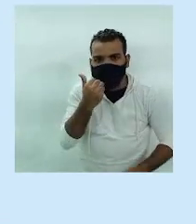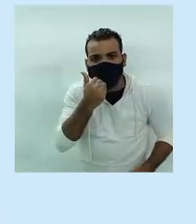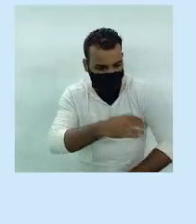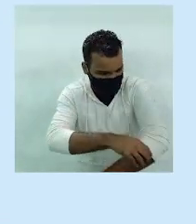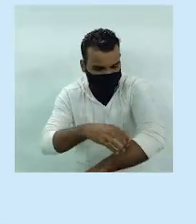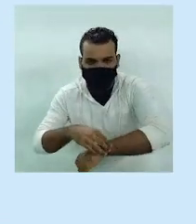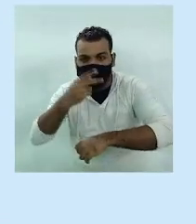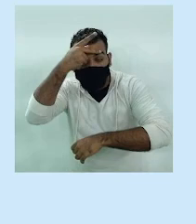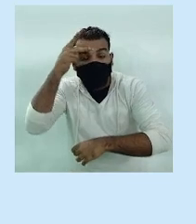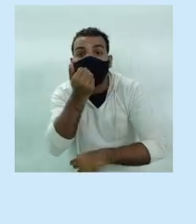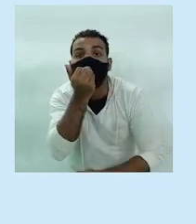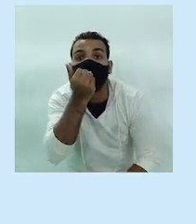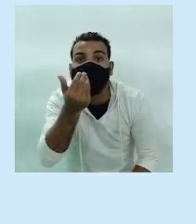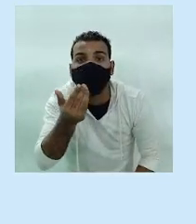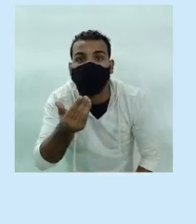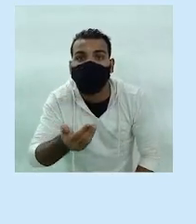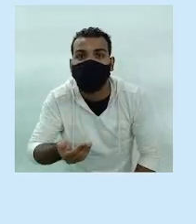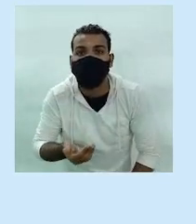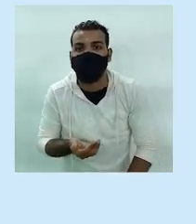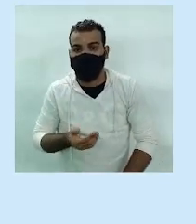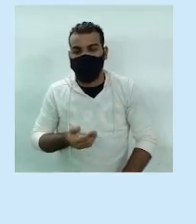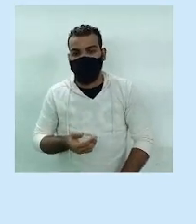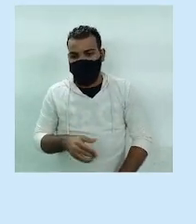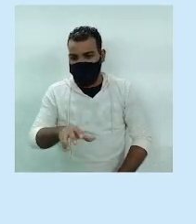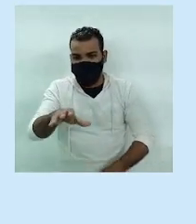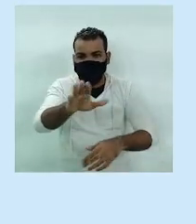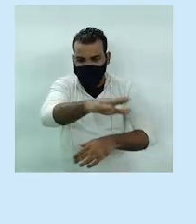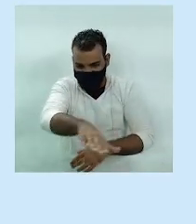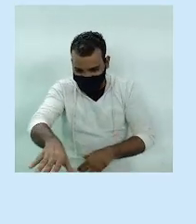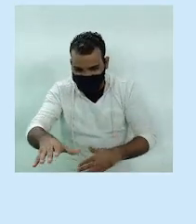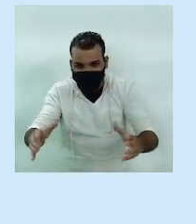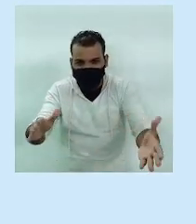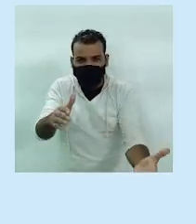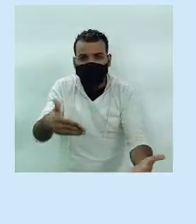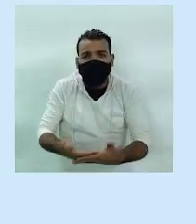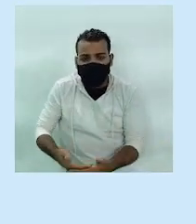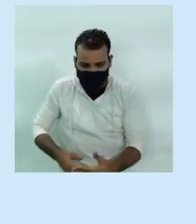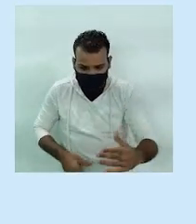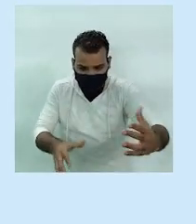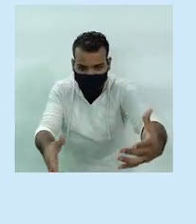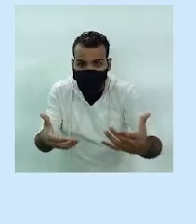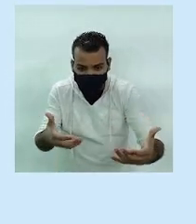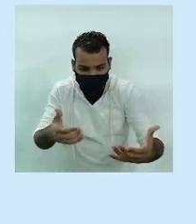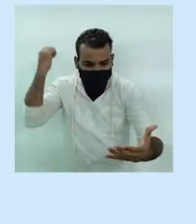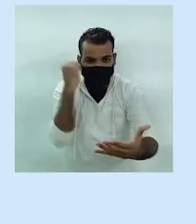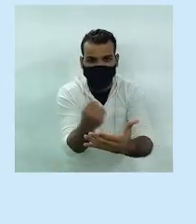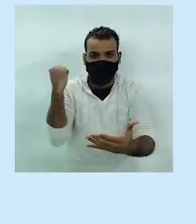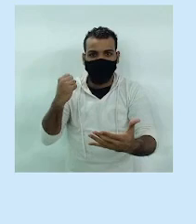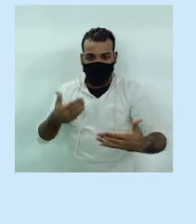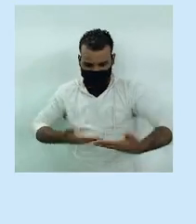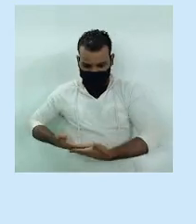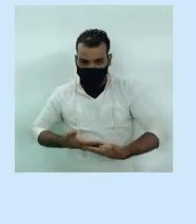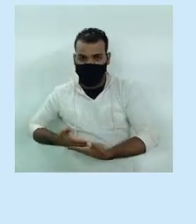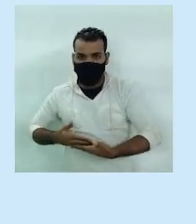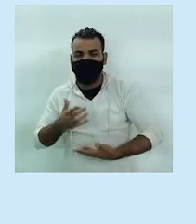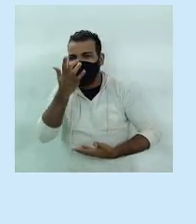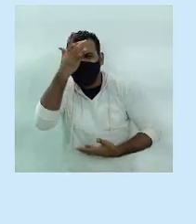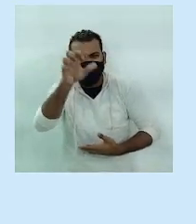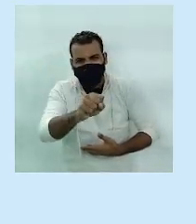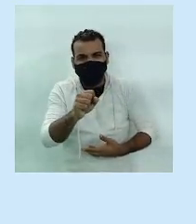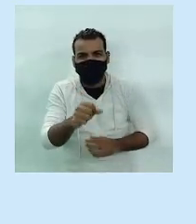é pegar os curumins, as crianças, né, que eram simplesmente mais fáceis